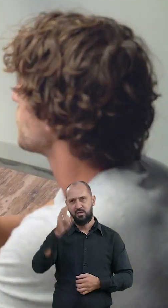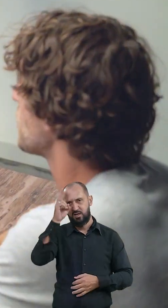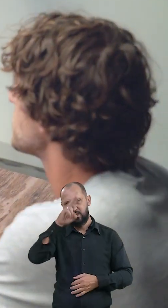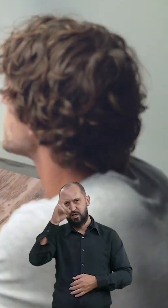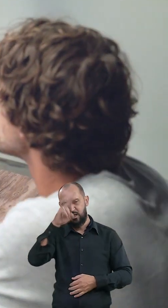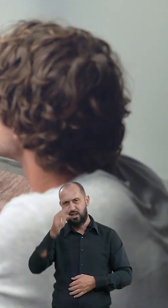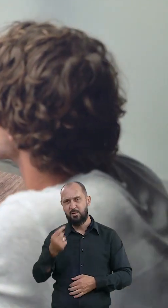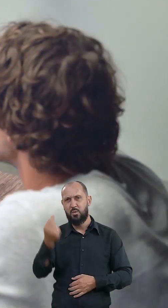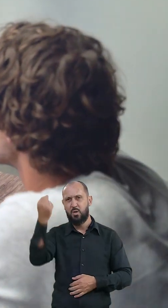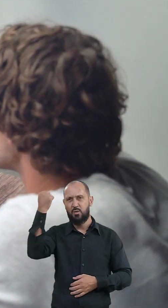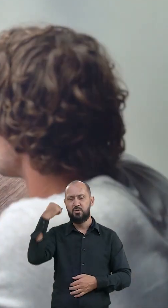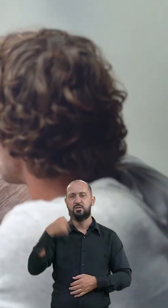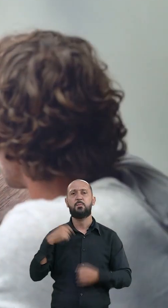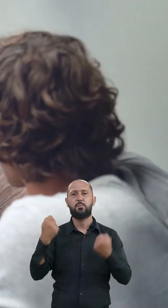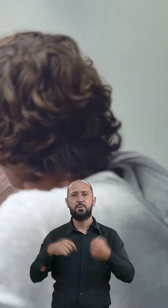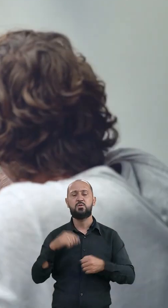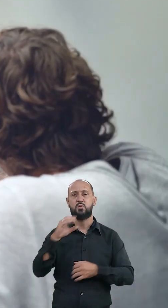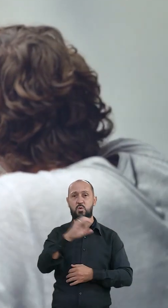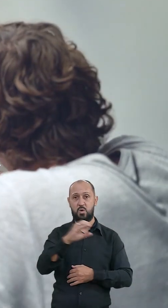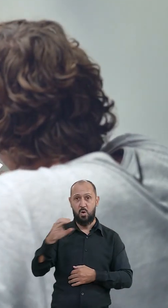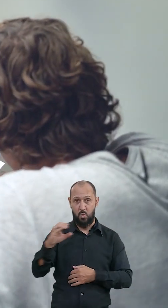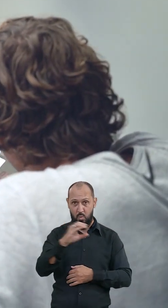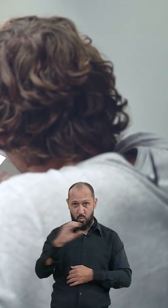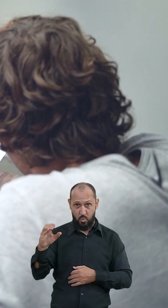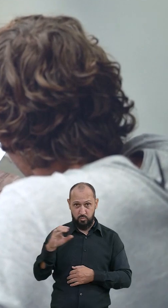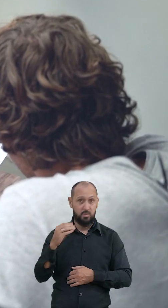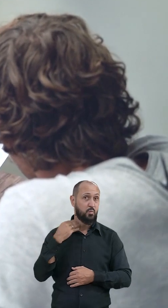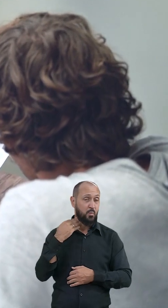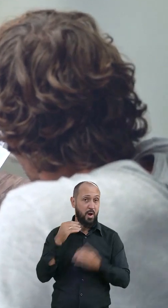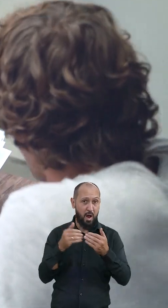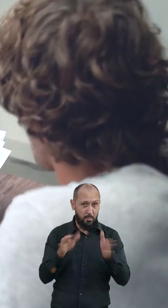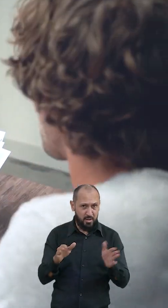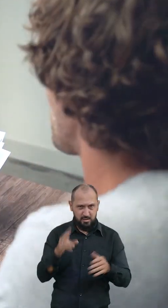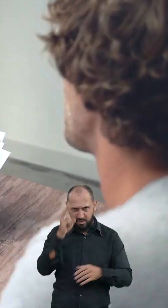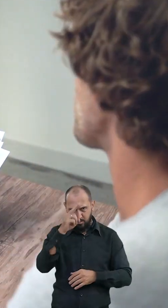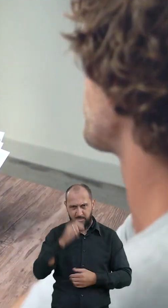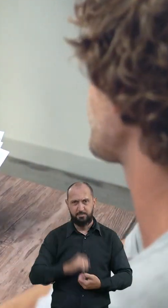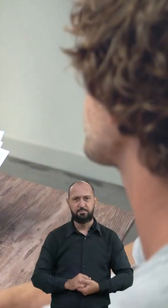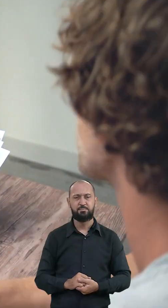Você se lembra da última vez que precisou abrir uma conta bancária?